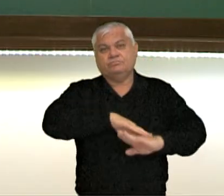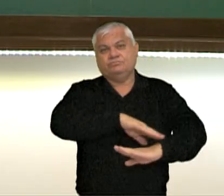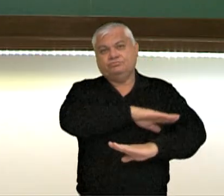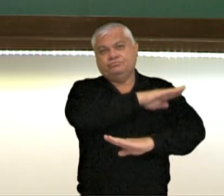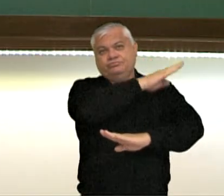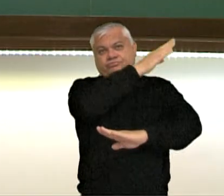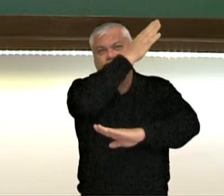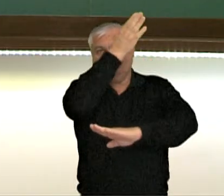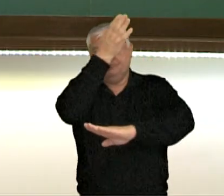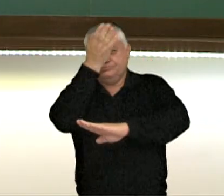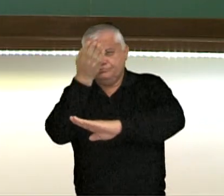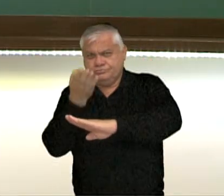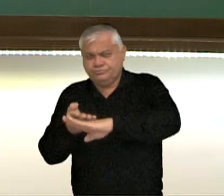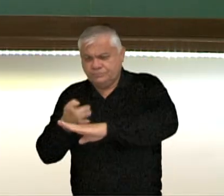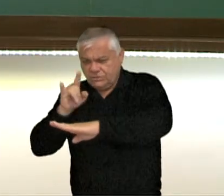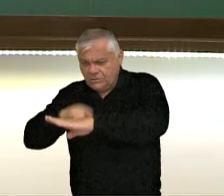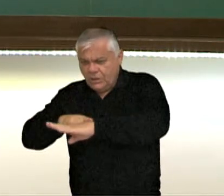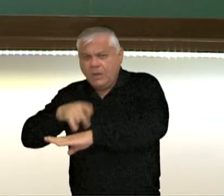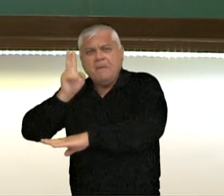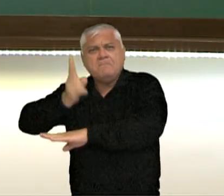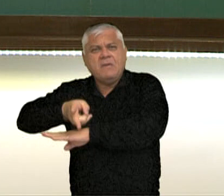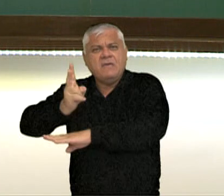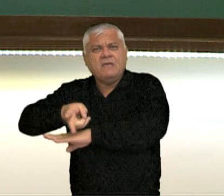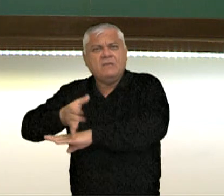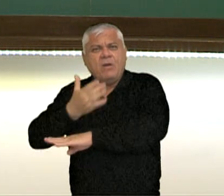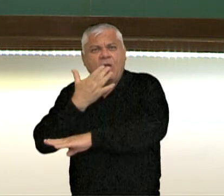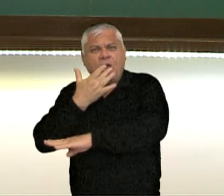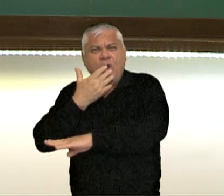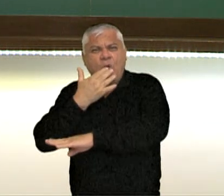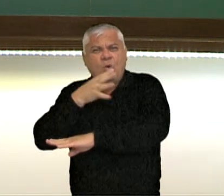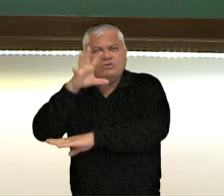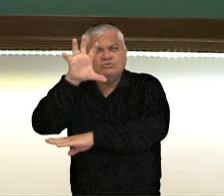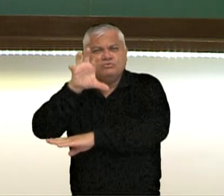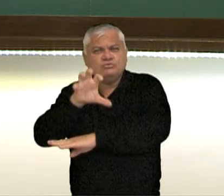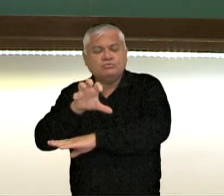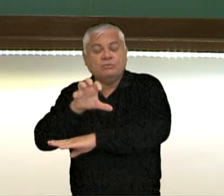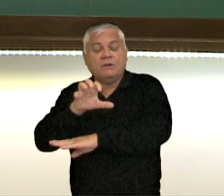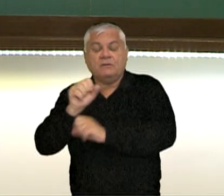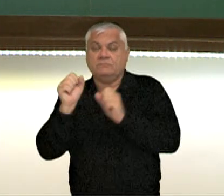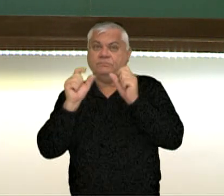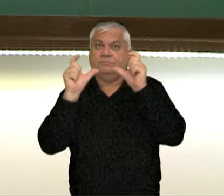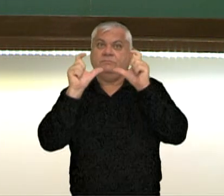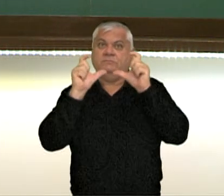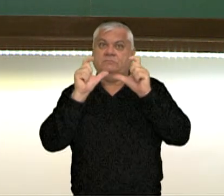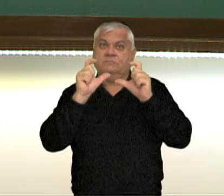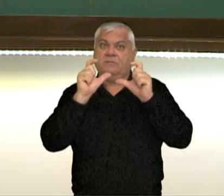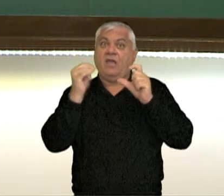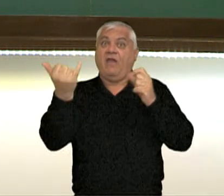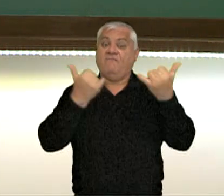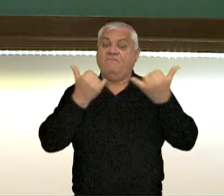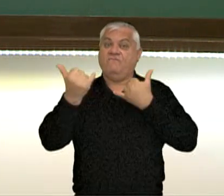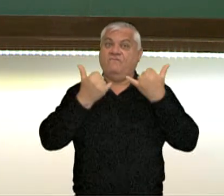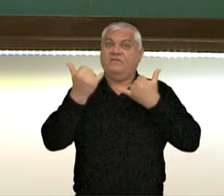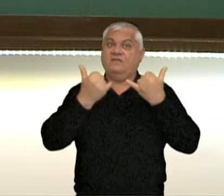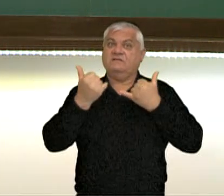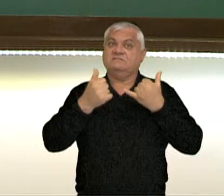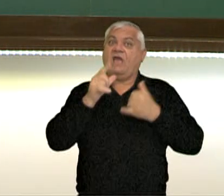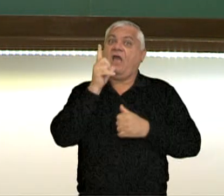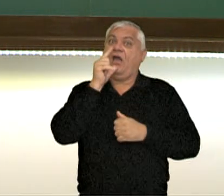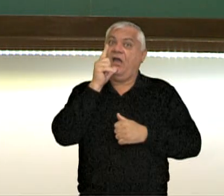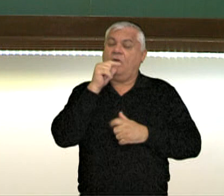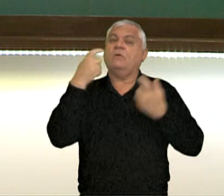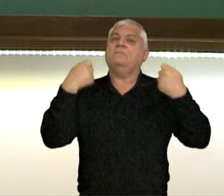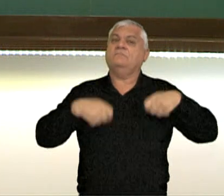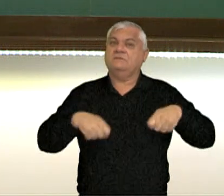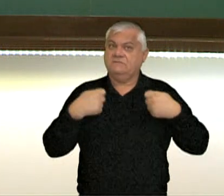alerta, presta bem atenção, porque significa que você está consumindo pouca água, tá? Ao final do